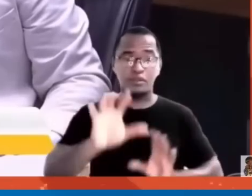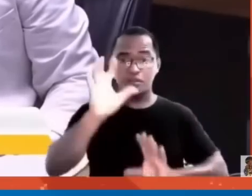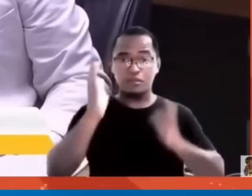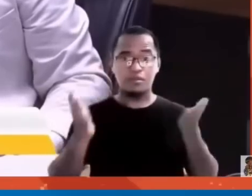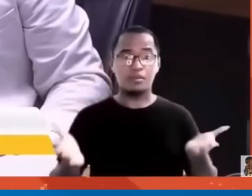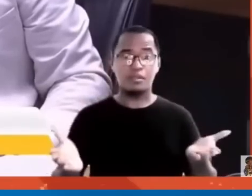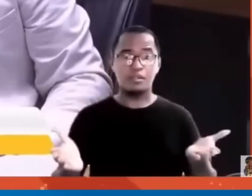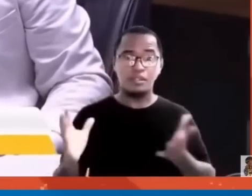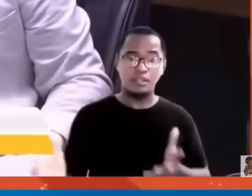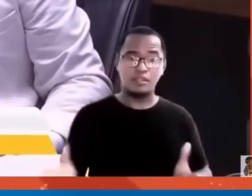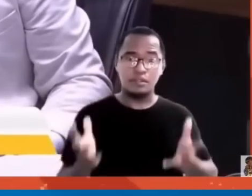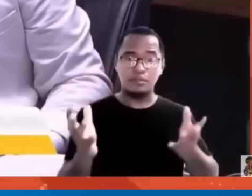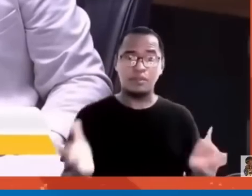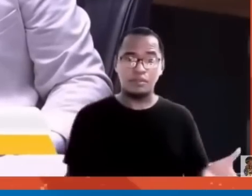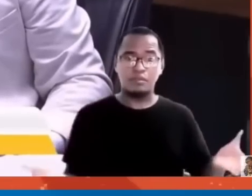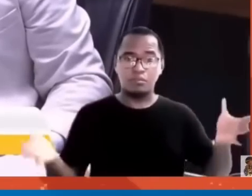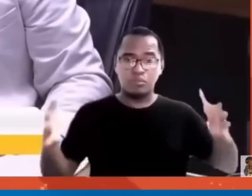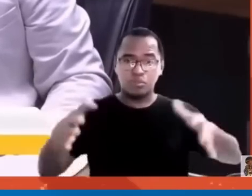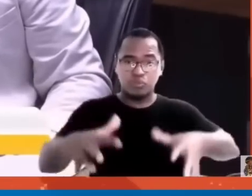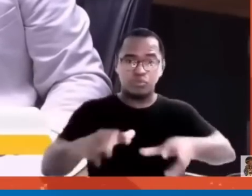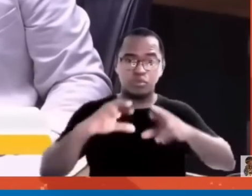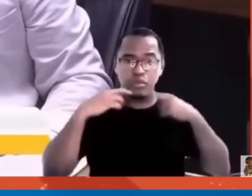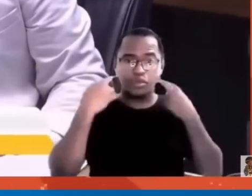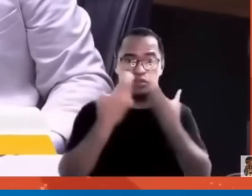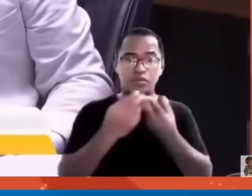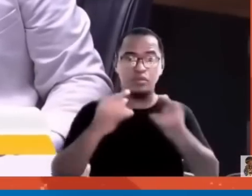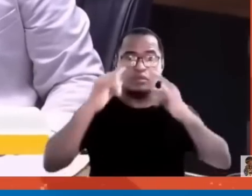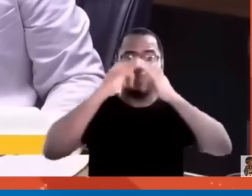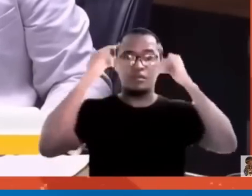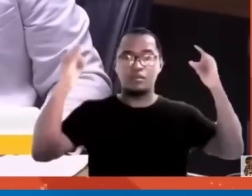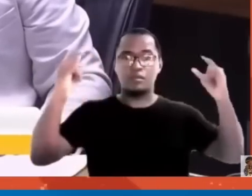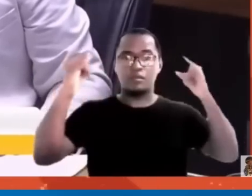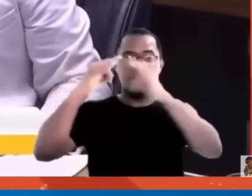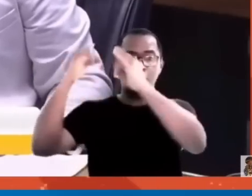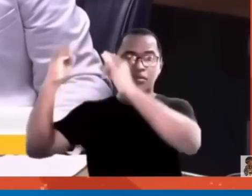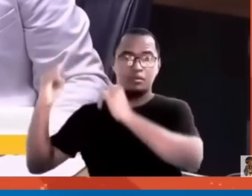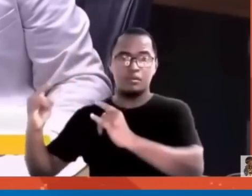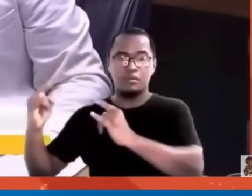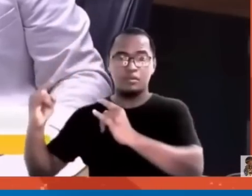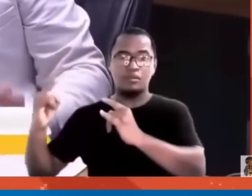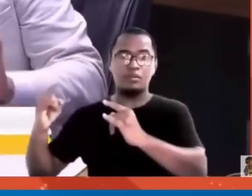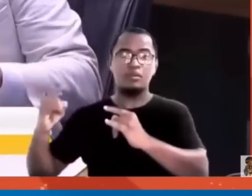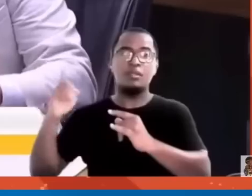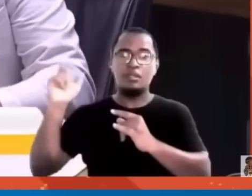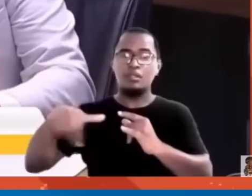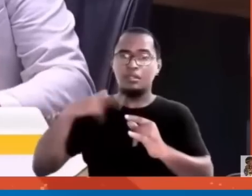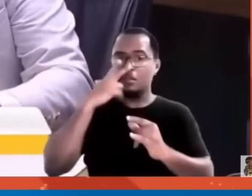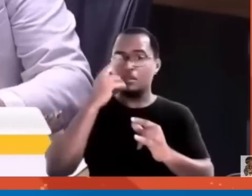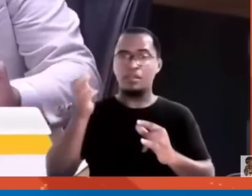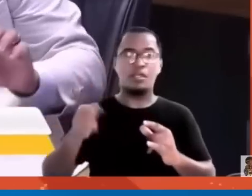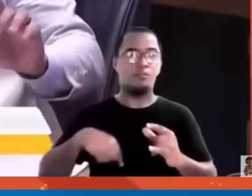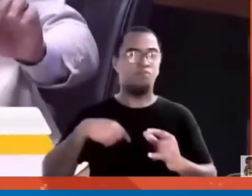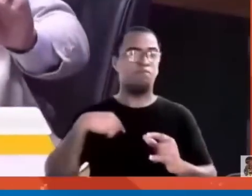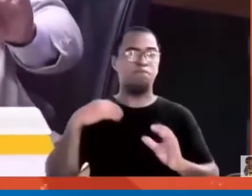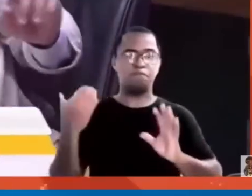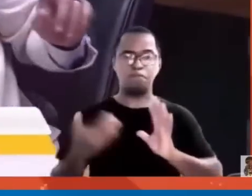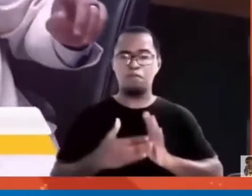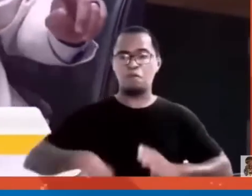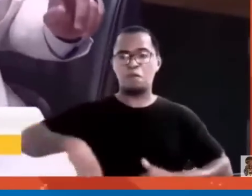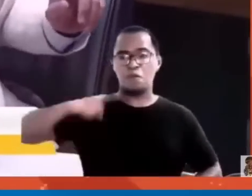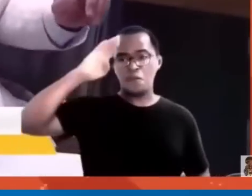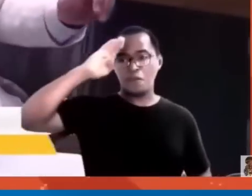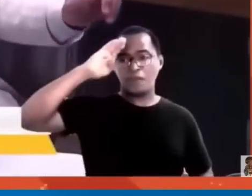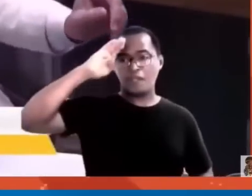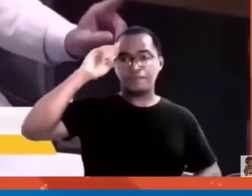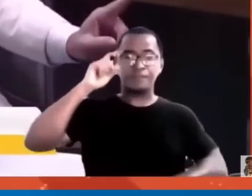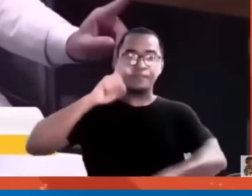incentivando essas pessoas a se reunirem em acampamentos frente aos quartéis generais. Acampamentos esses que não eram